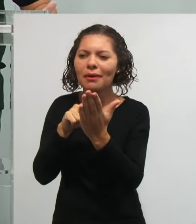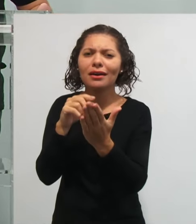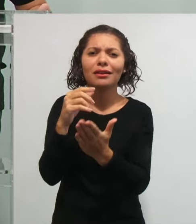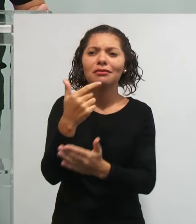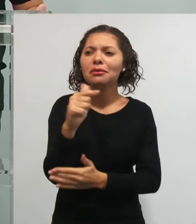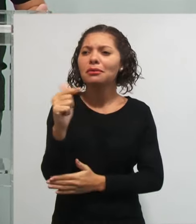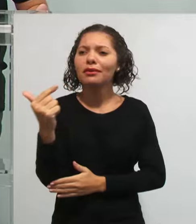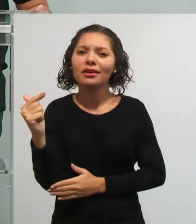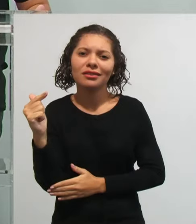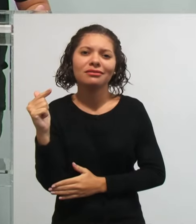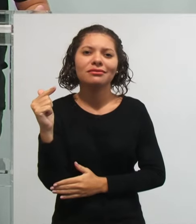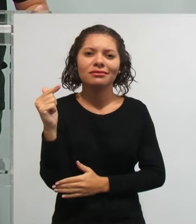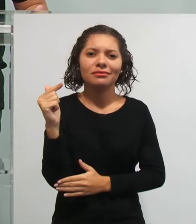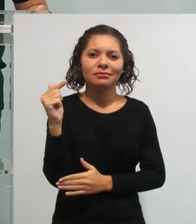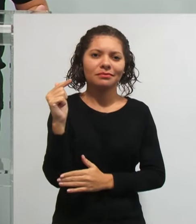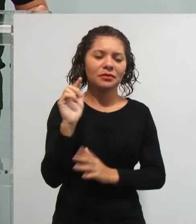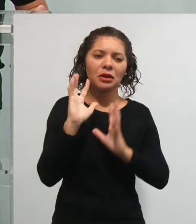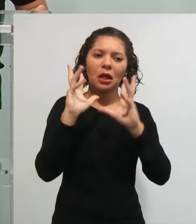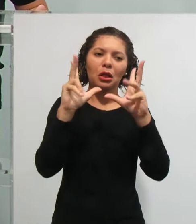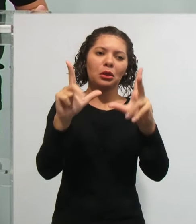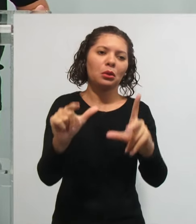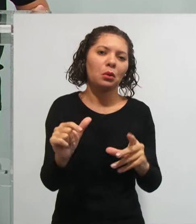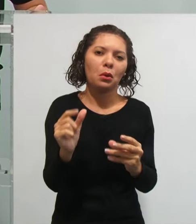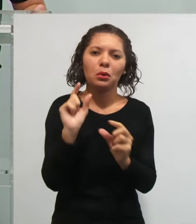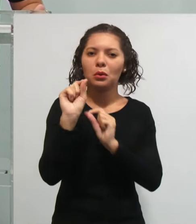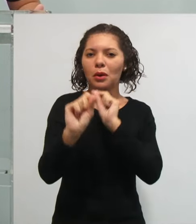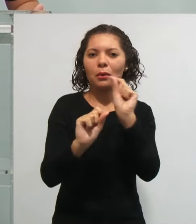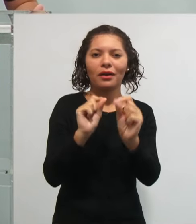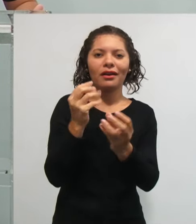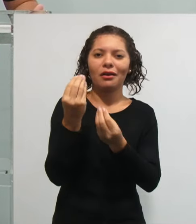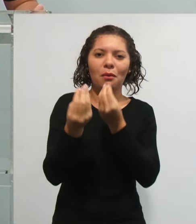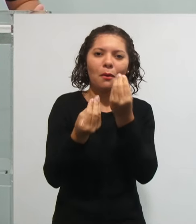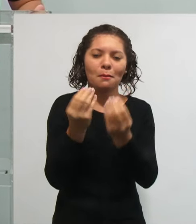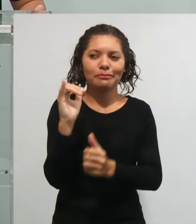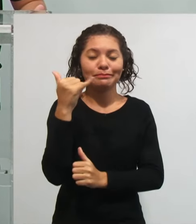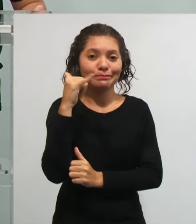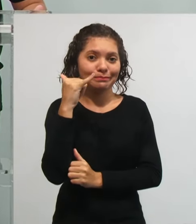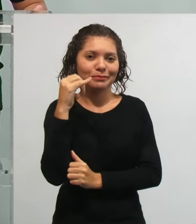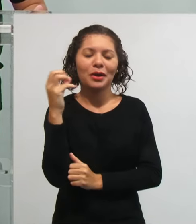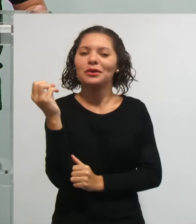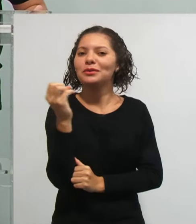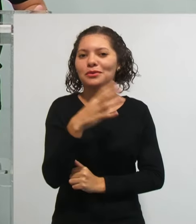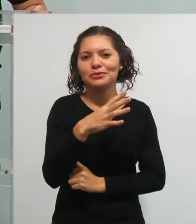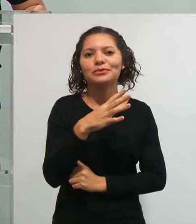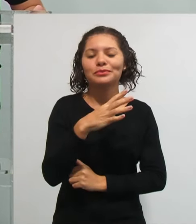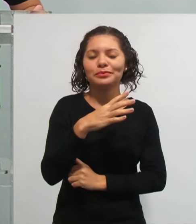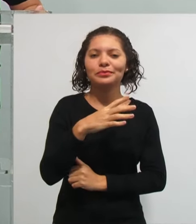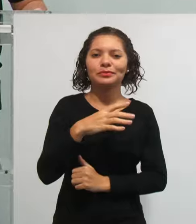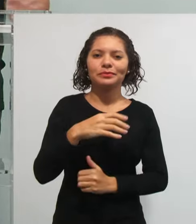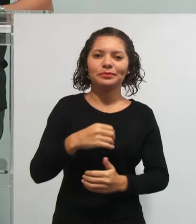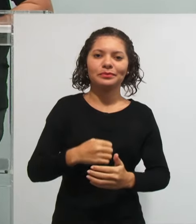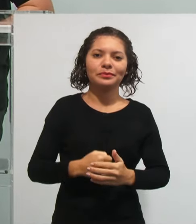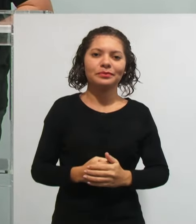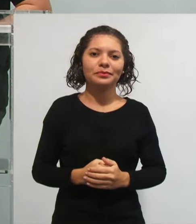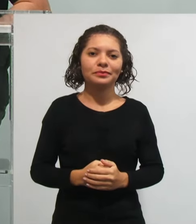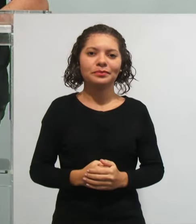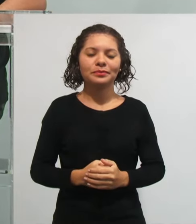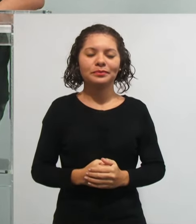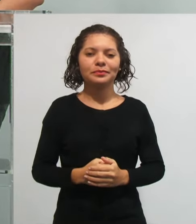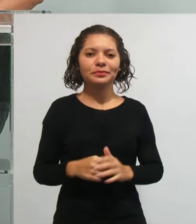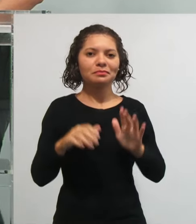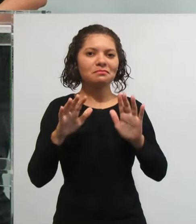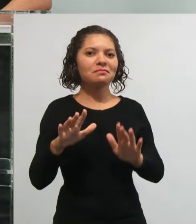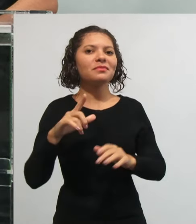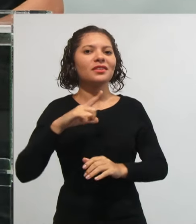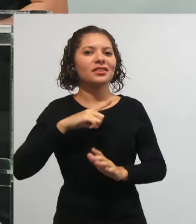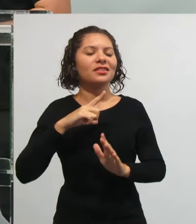maioria dos celulares hoje acompanharam essa inovação aí que o Steve Jobs apresentou Ok mas vem aqui comigo que